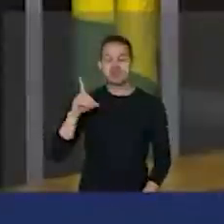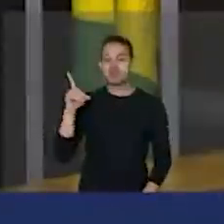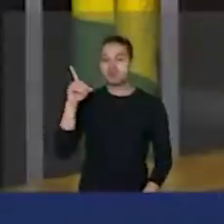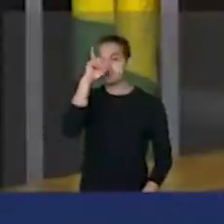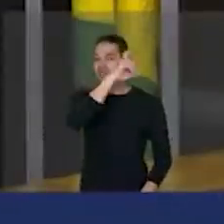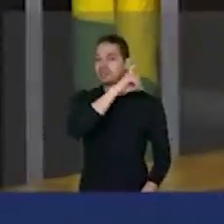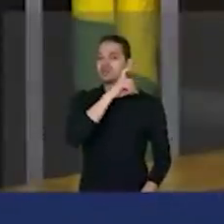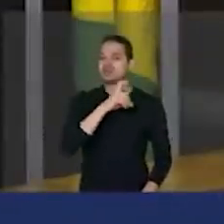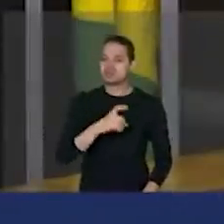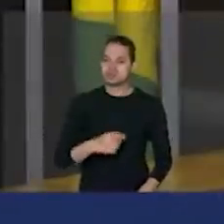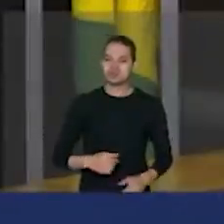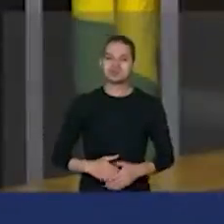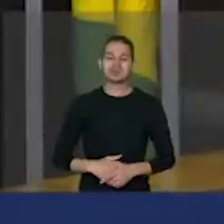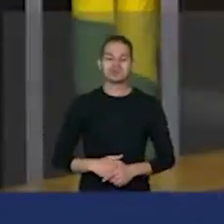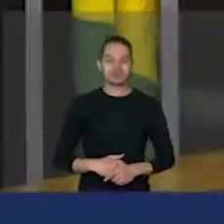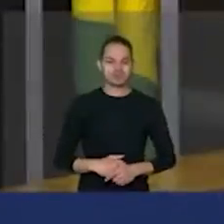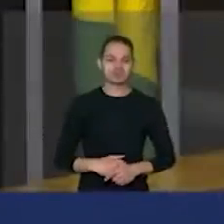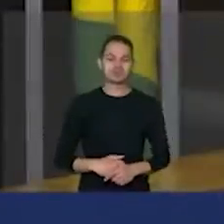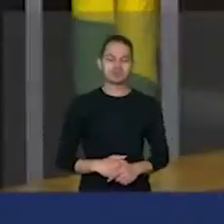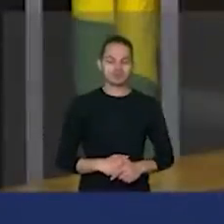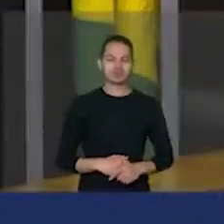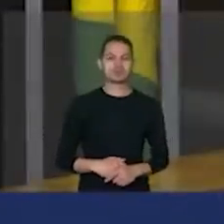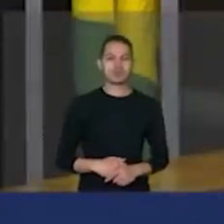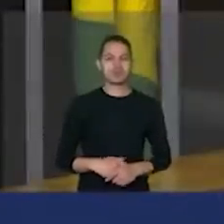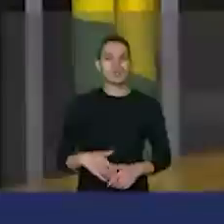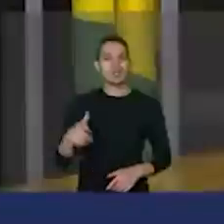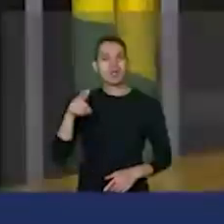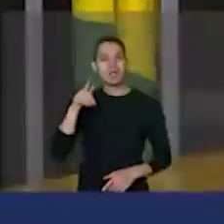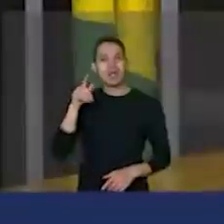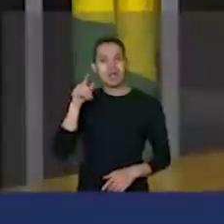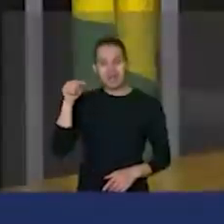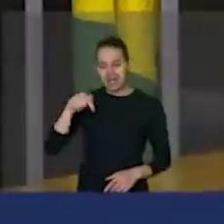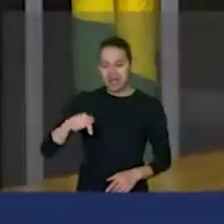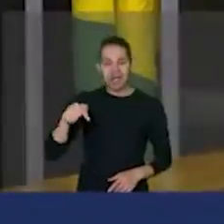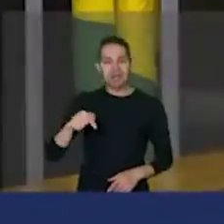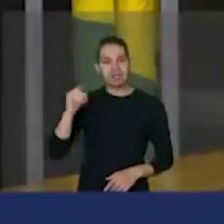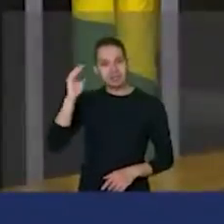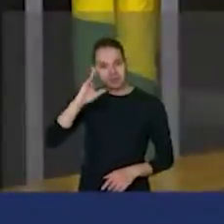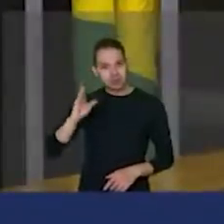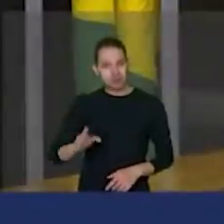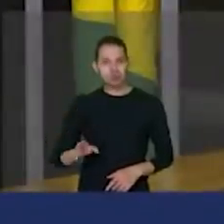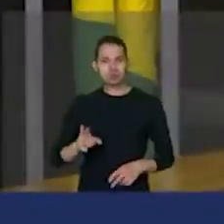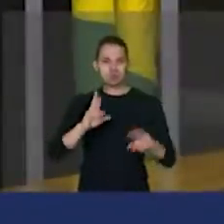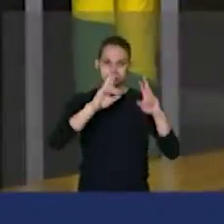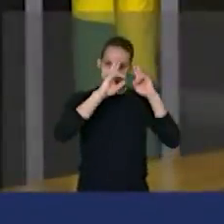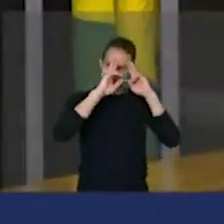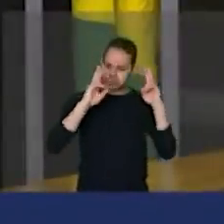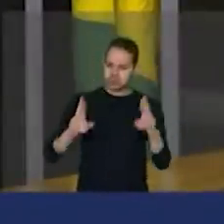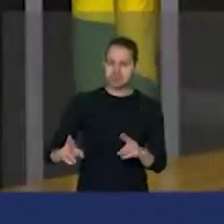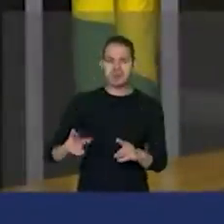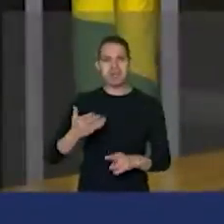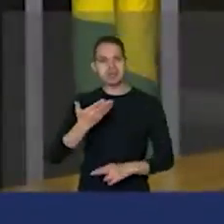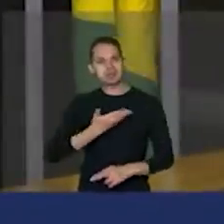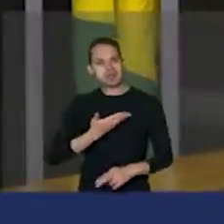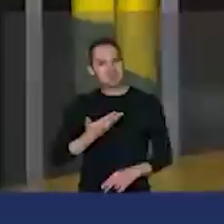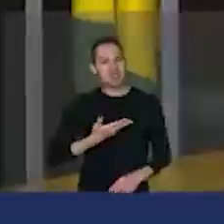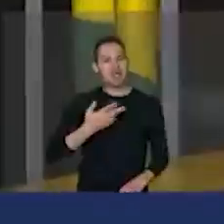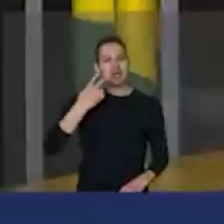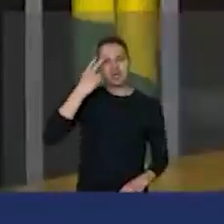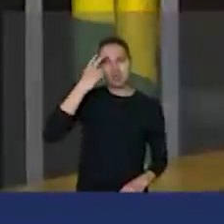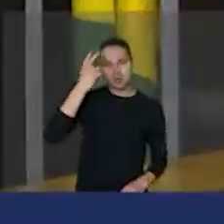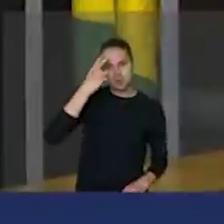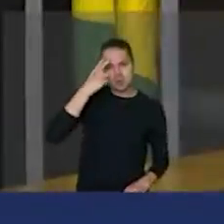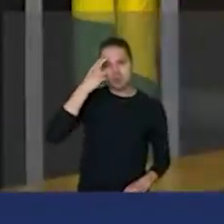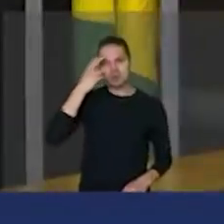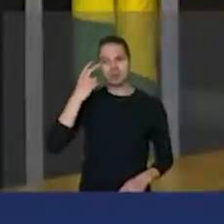ancestrais viessem e consolidassem no Brasil essa imagem de respeito né De amizade de cultura que nós temos